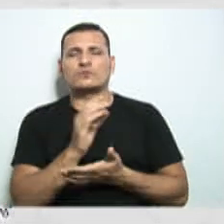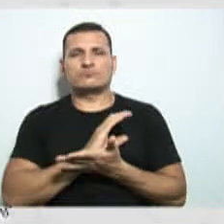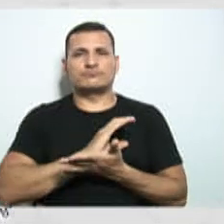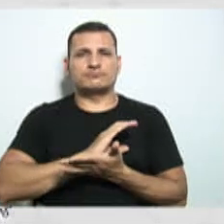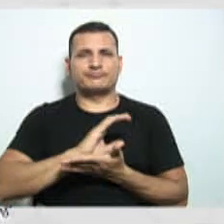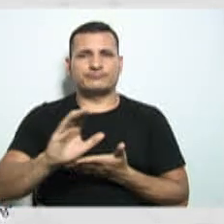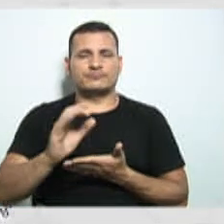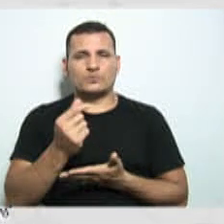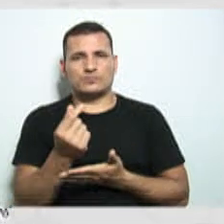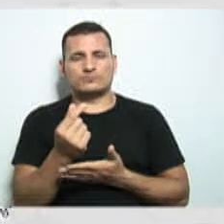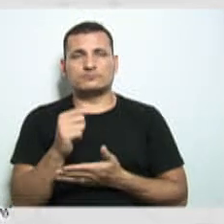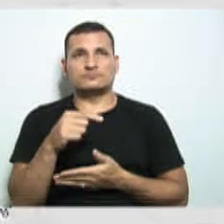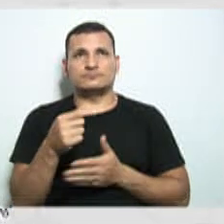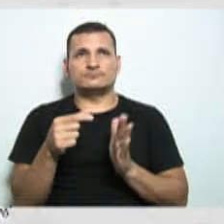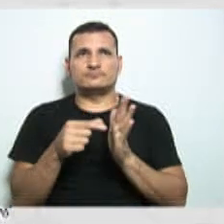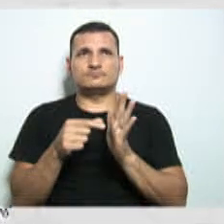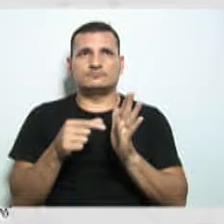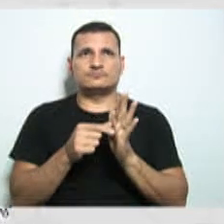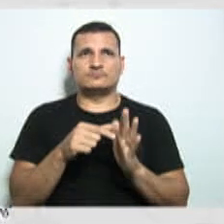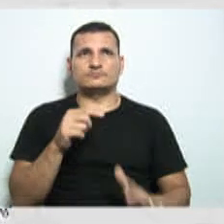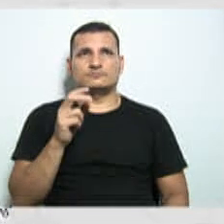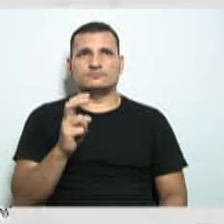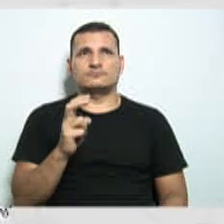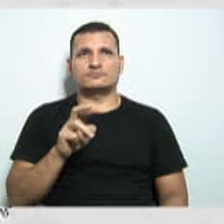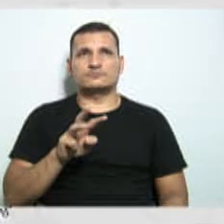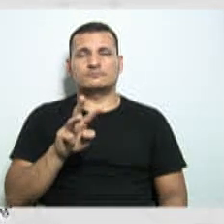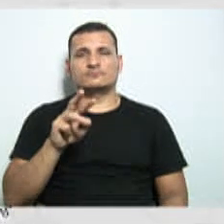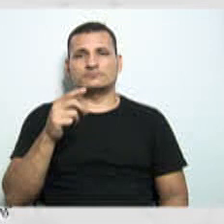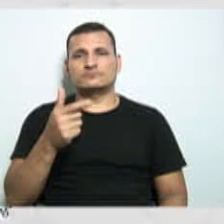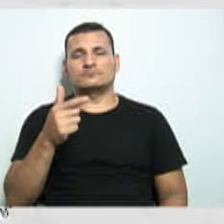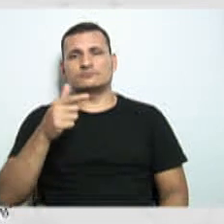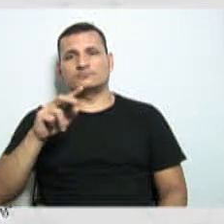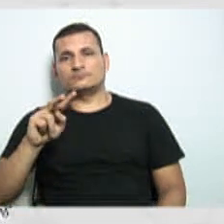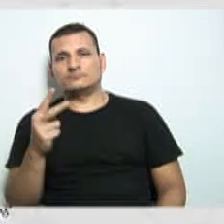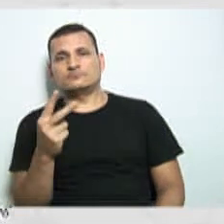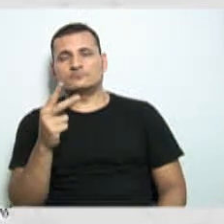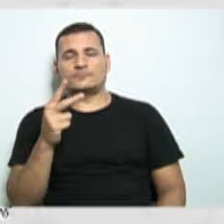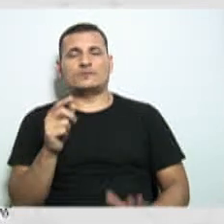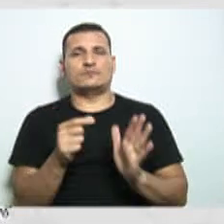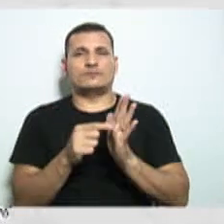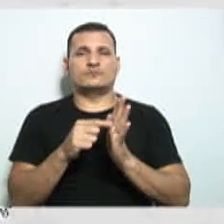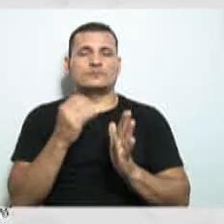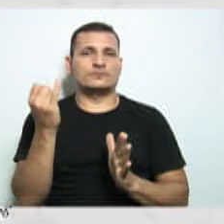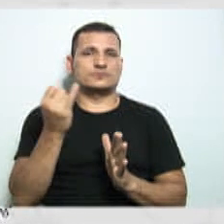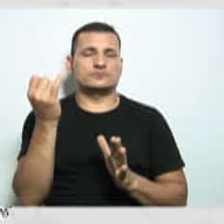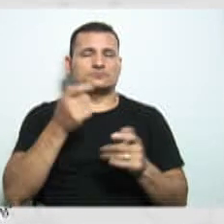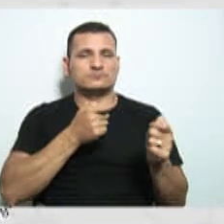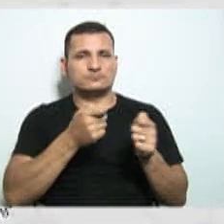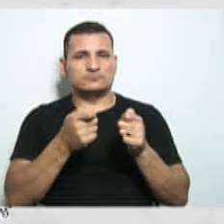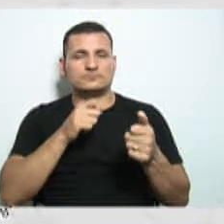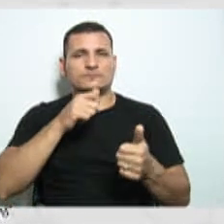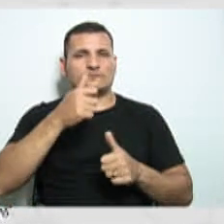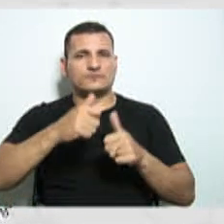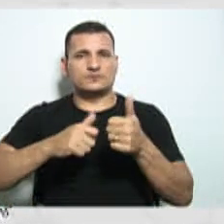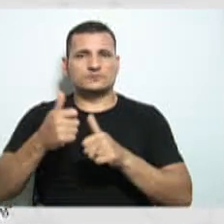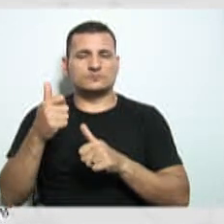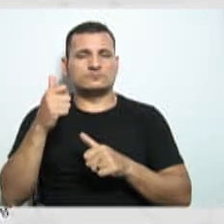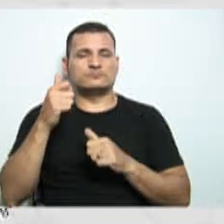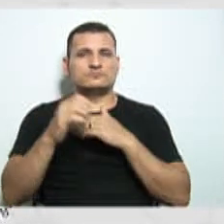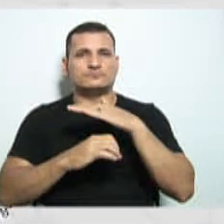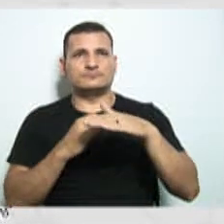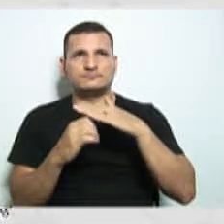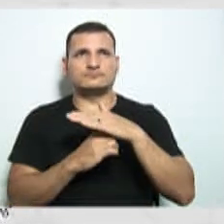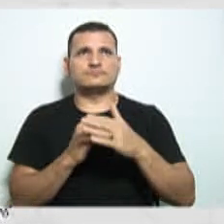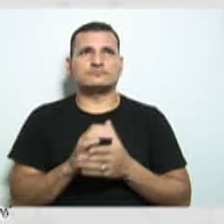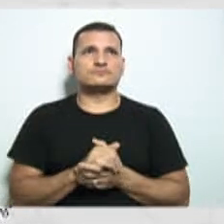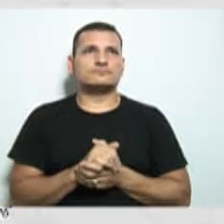custar. Então essa ferramenta aqui, que nada mais é do que um checklist, ela é muito importante aí para o controle e avaliação das organizações. Falamos